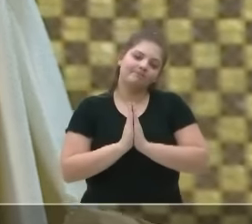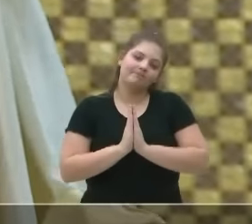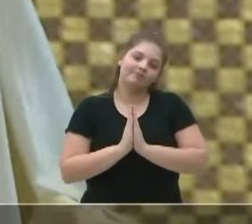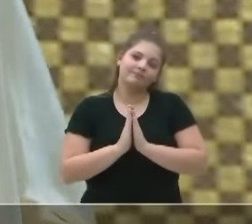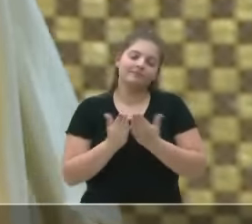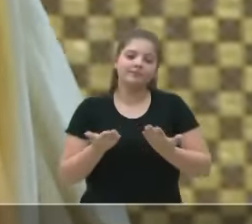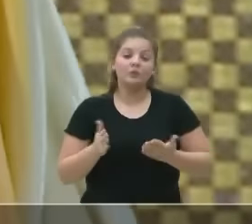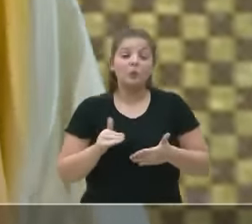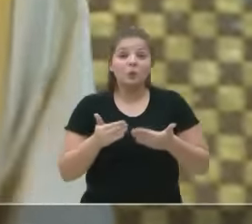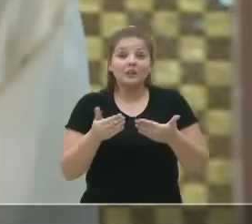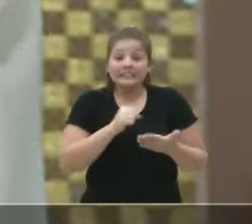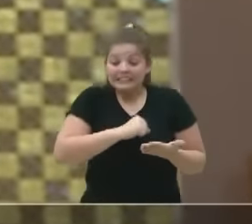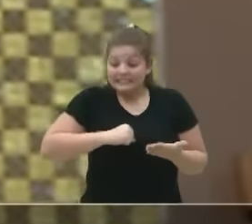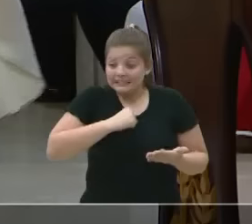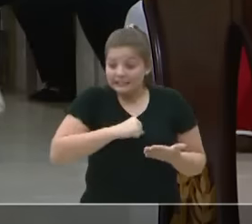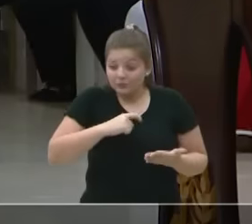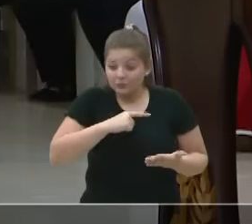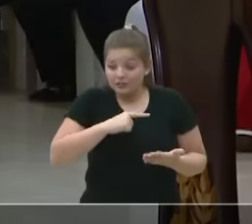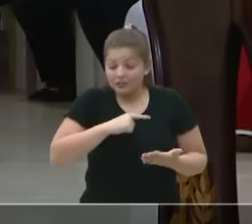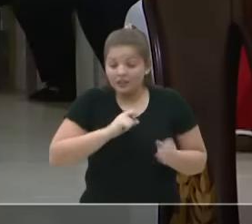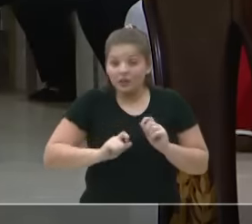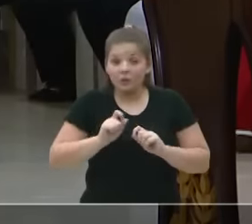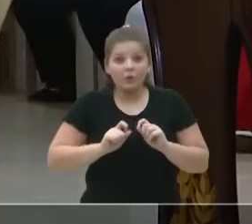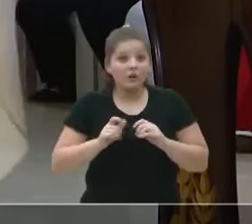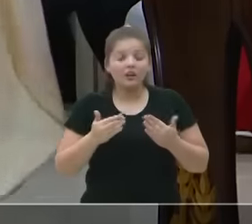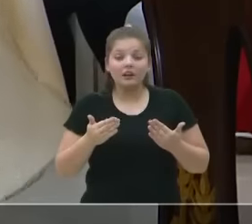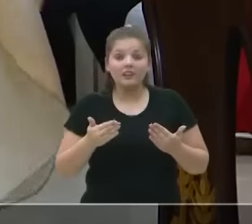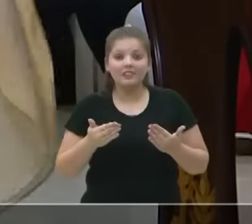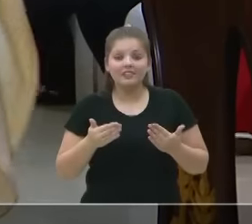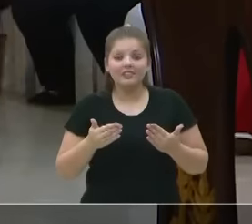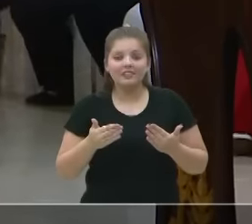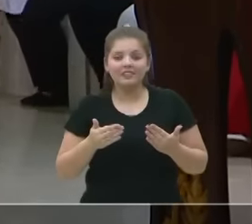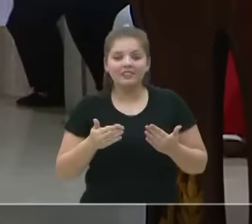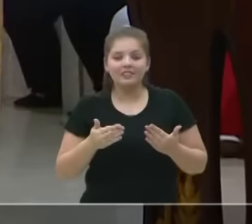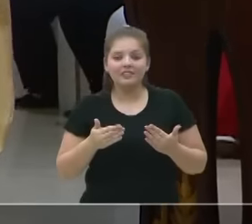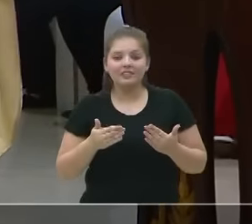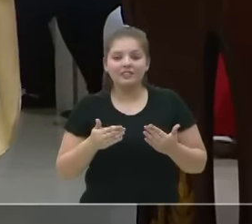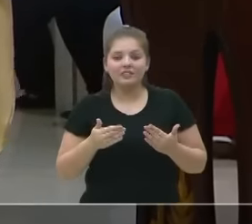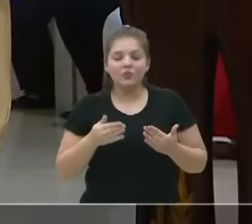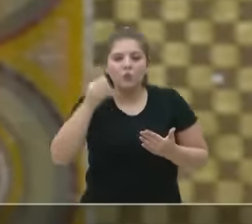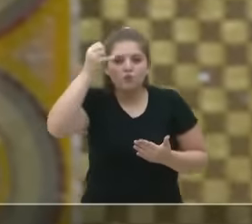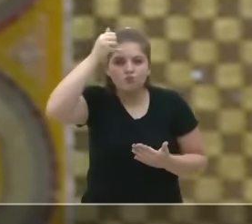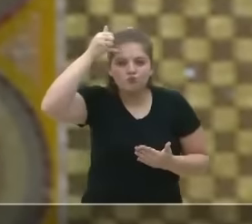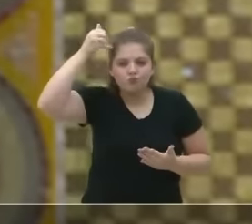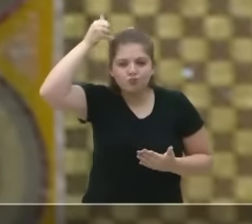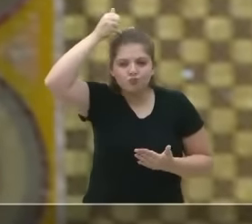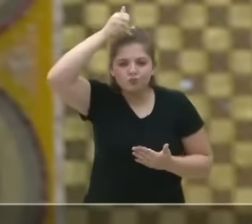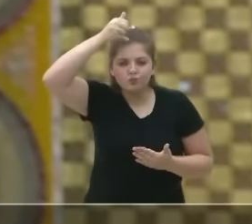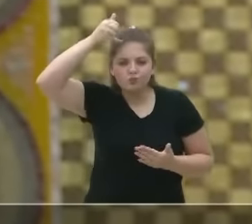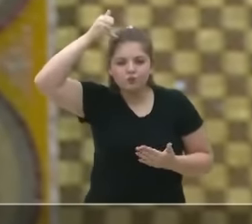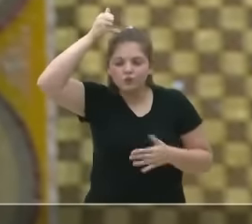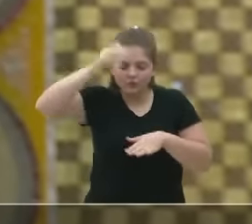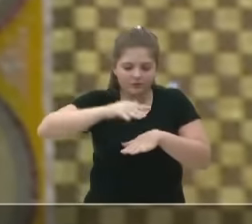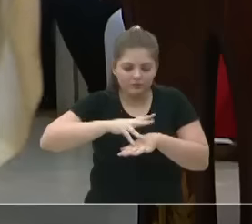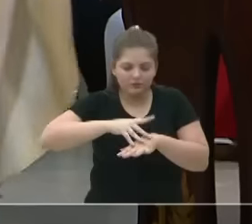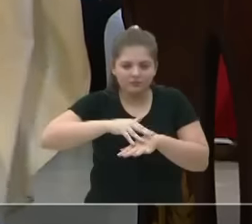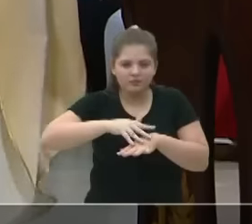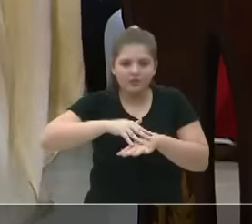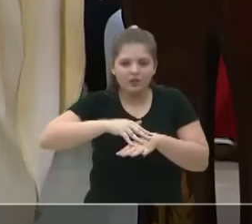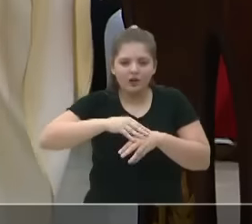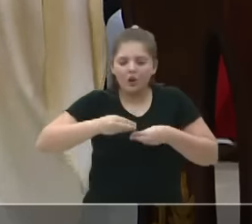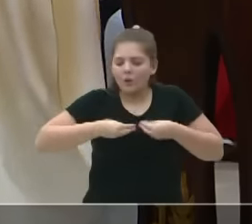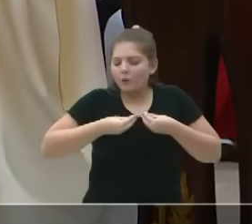Santo. Quando a gente começa a sentir saudade de Jesus, aquele óleo da unção dos enfermos, meus irmãos,